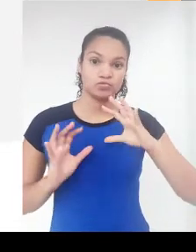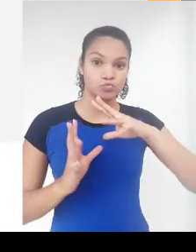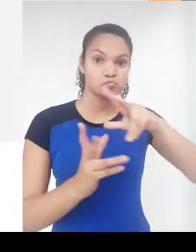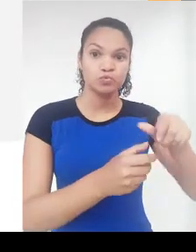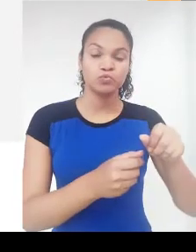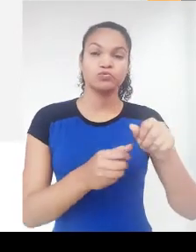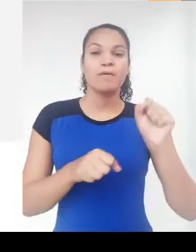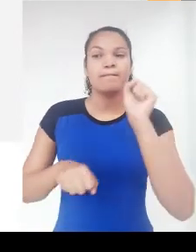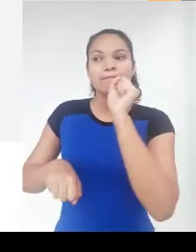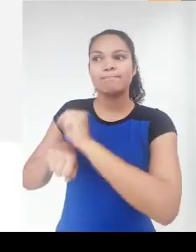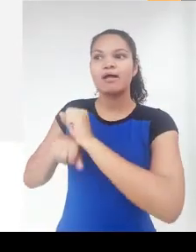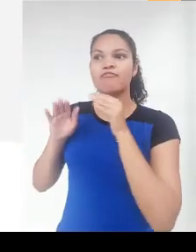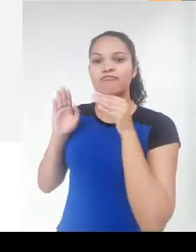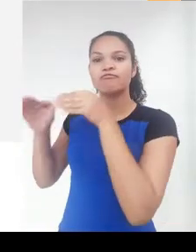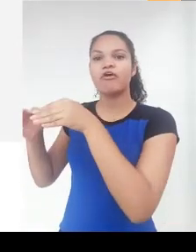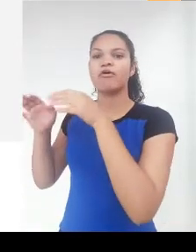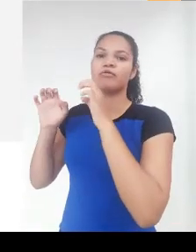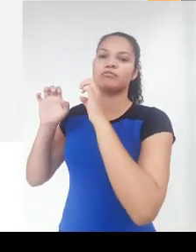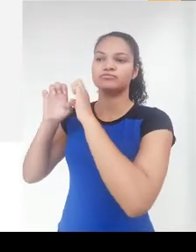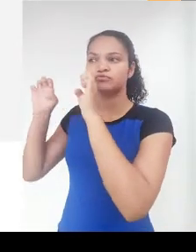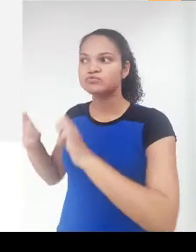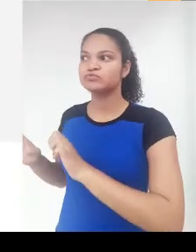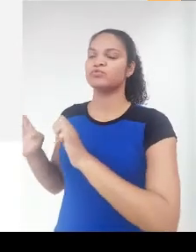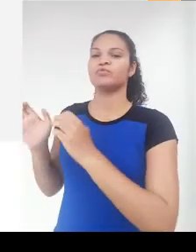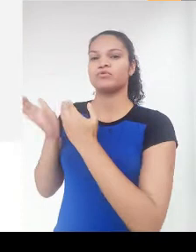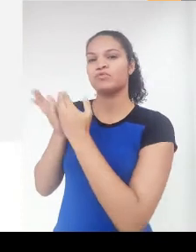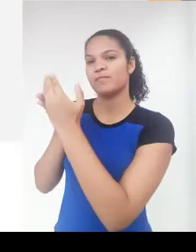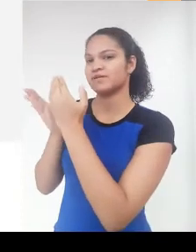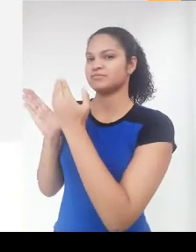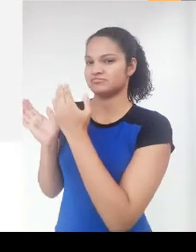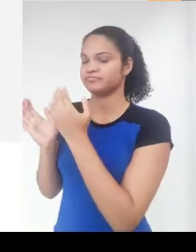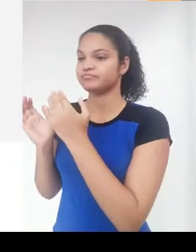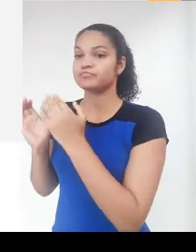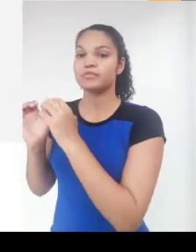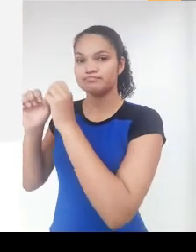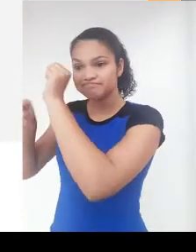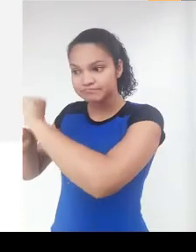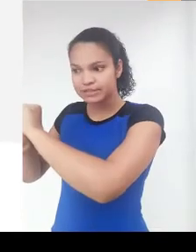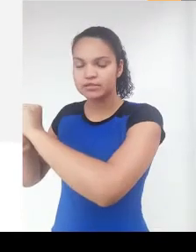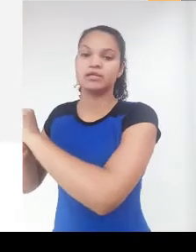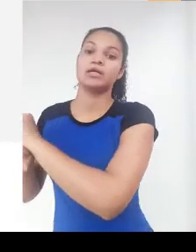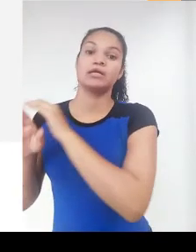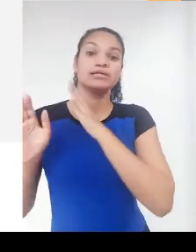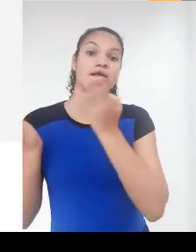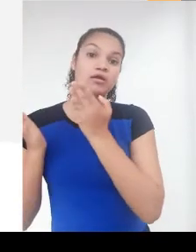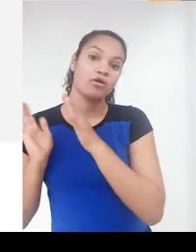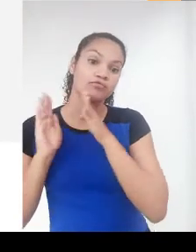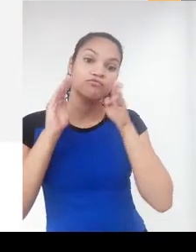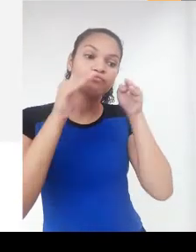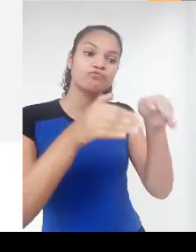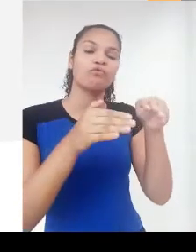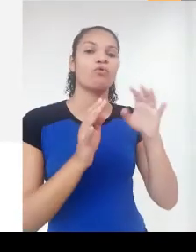foco naquela estrutura que nós tínhamos inicialmente e darmos um foco na questão